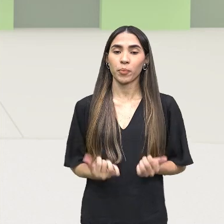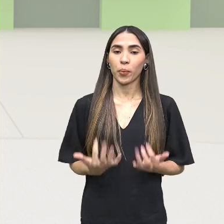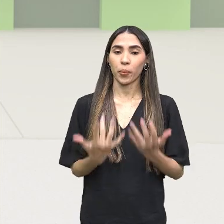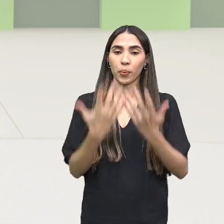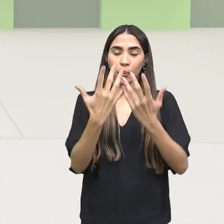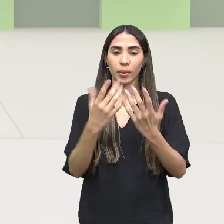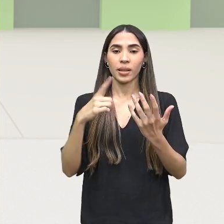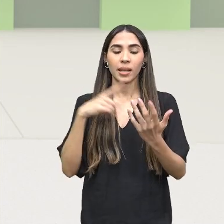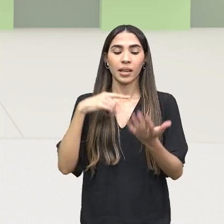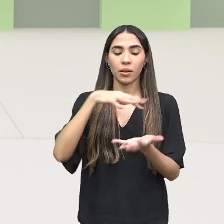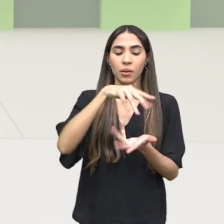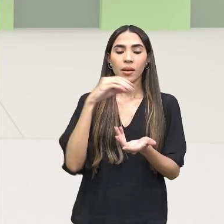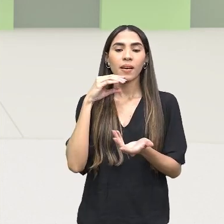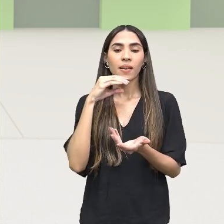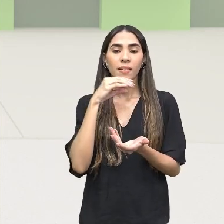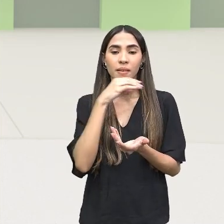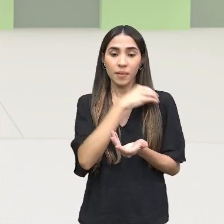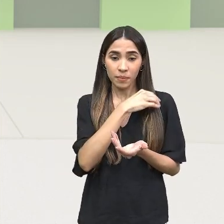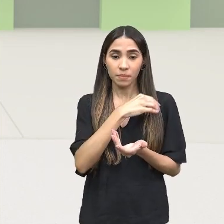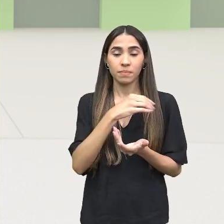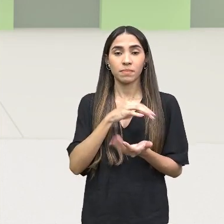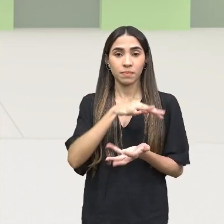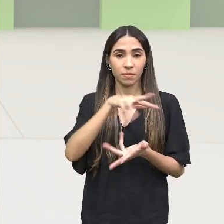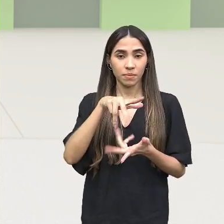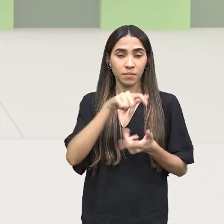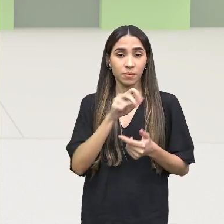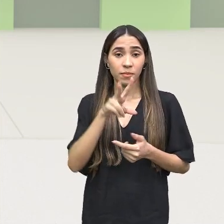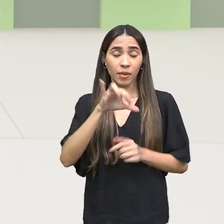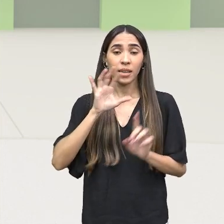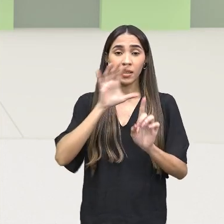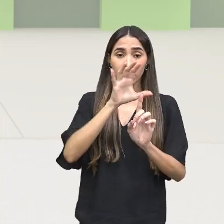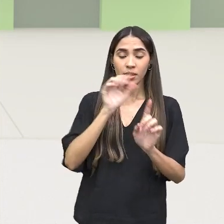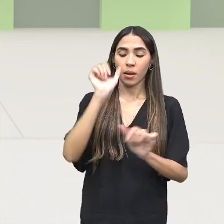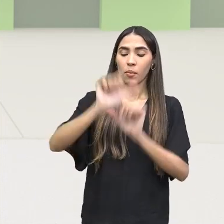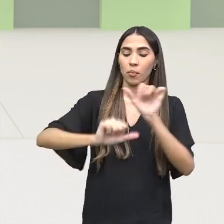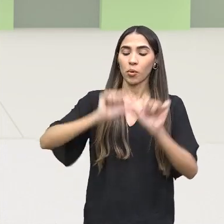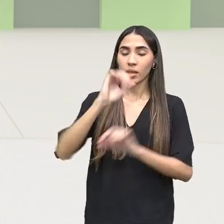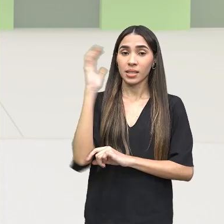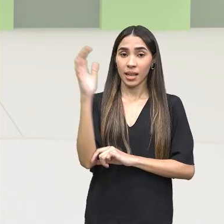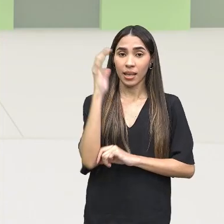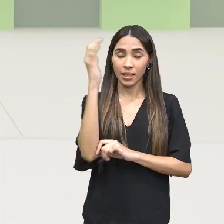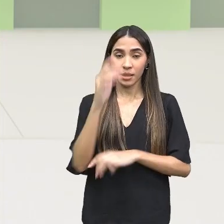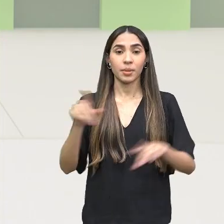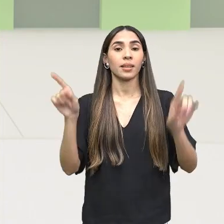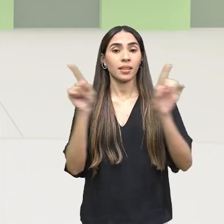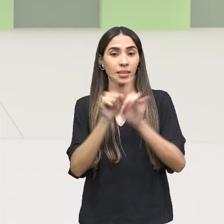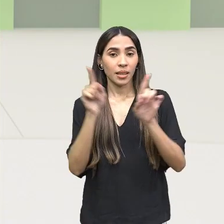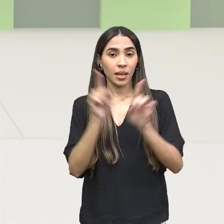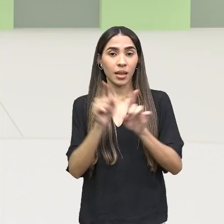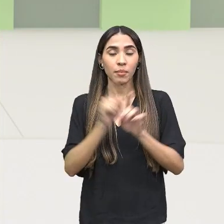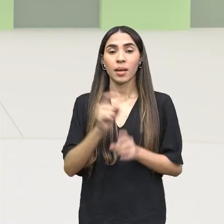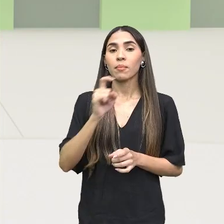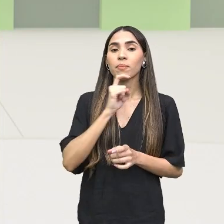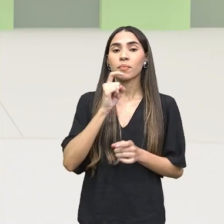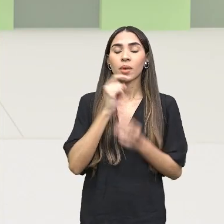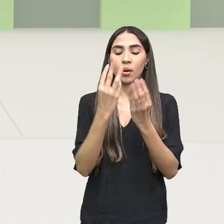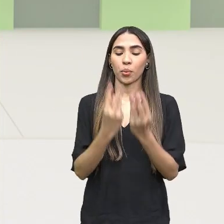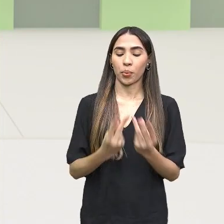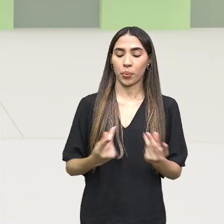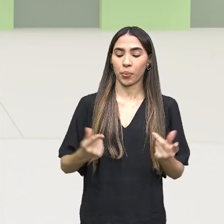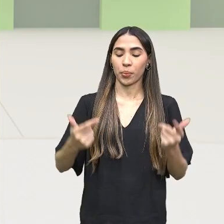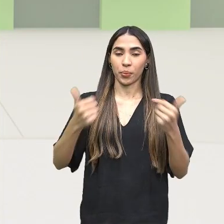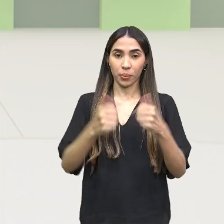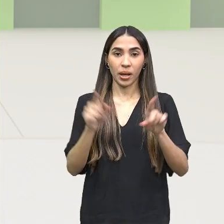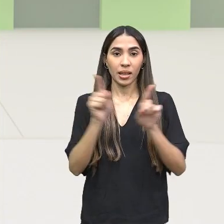o aquecimento global, que por sua vez vai provocar essas mudanças no clima, além do derretimento do gelo das calotas